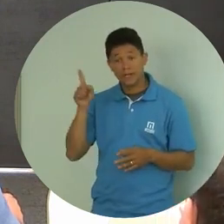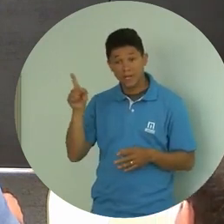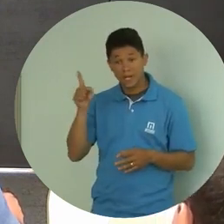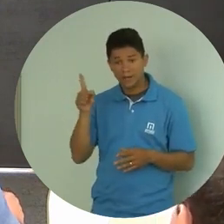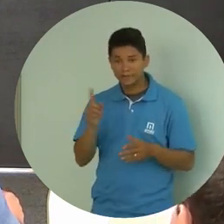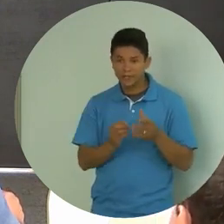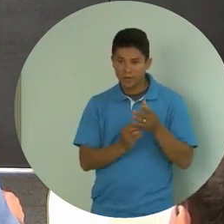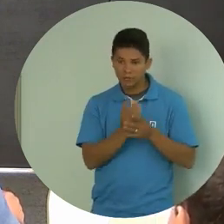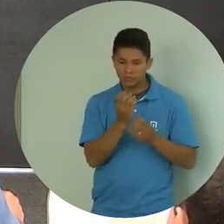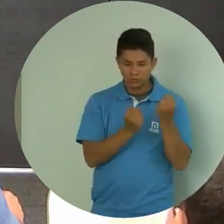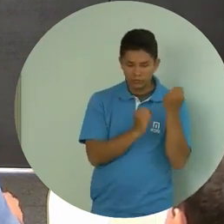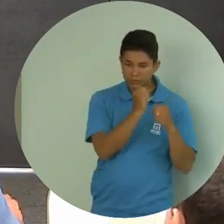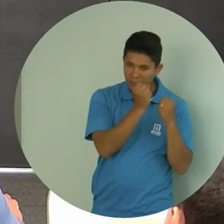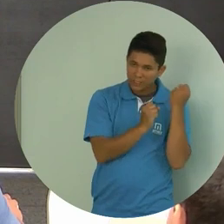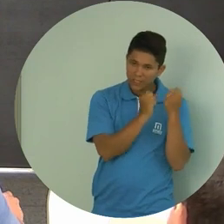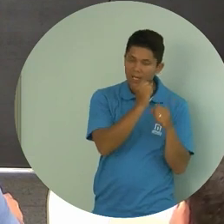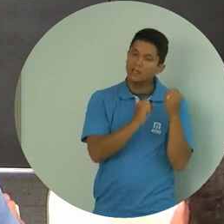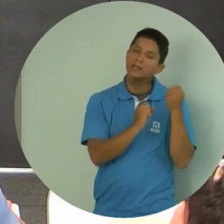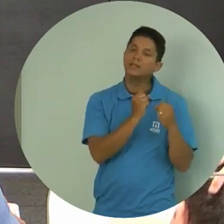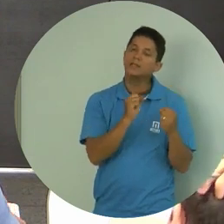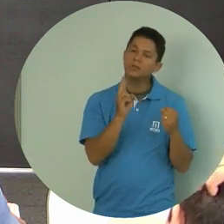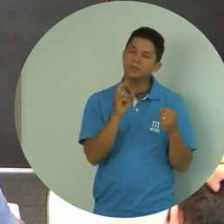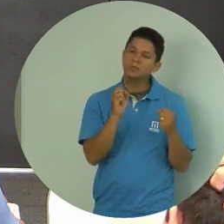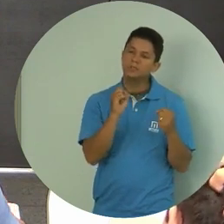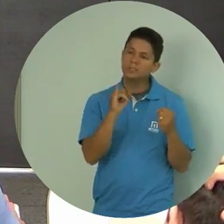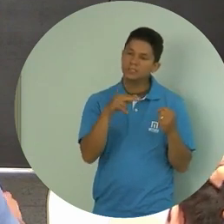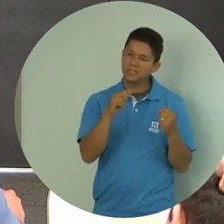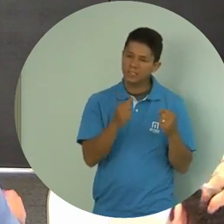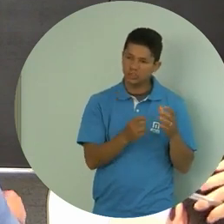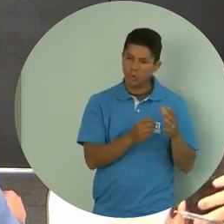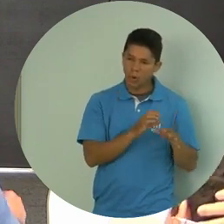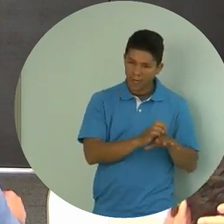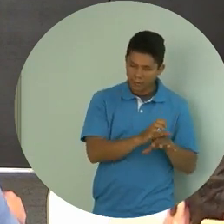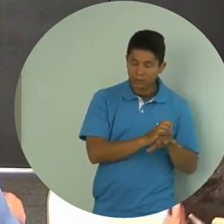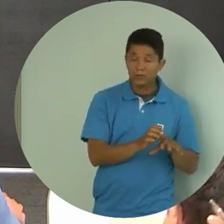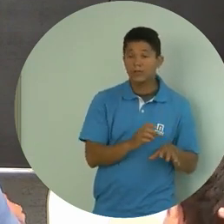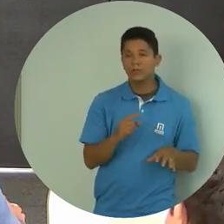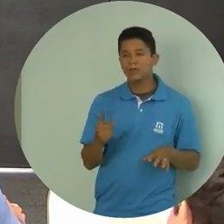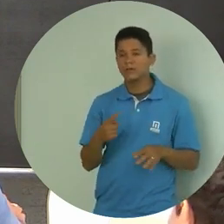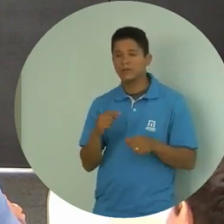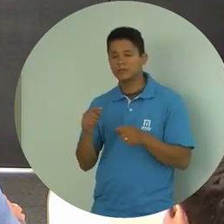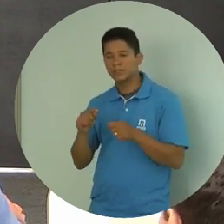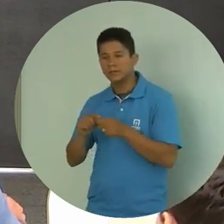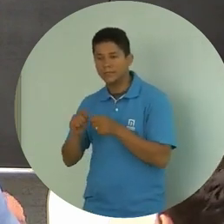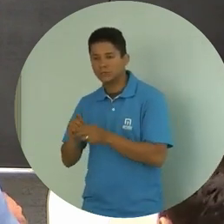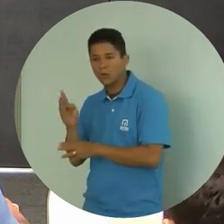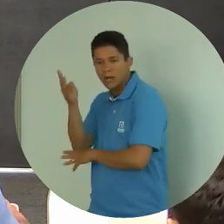como o CCV ele já tinha um agregado exposto, quando a gente passou o nosso